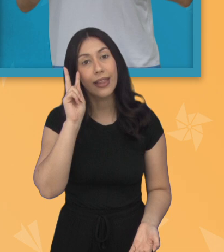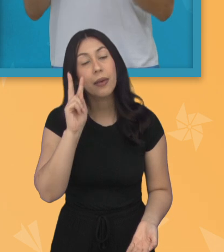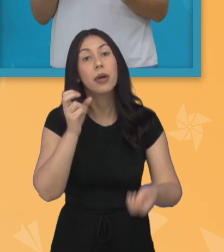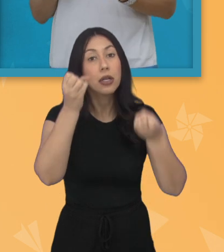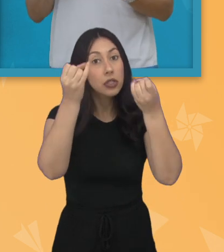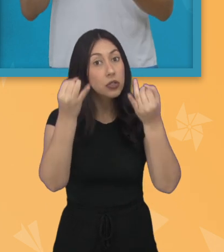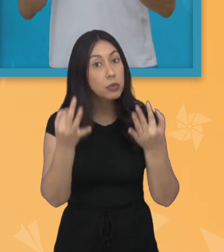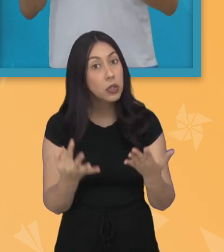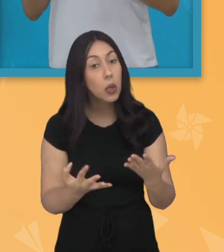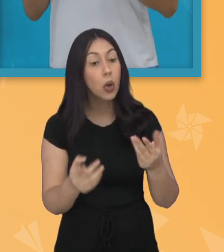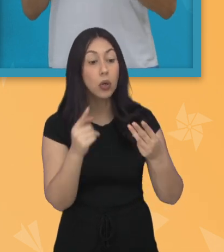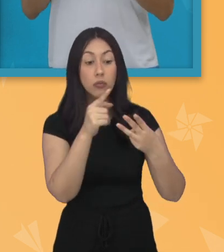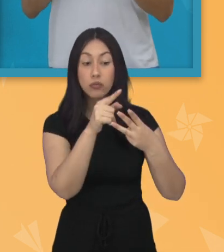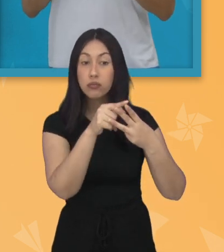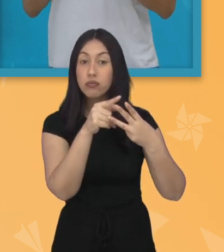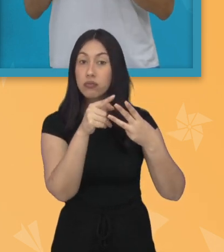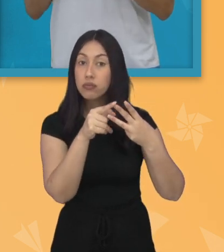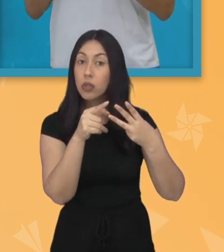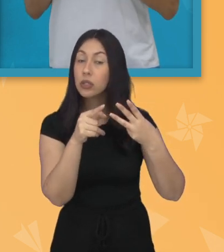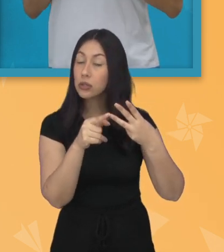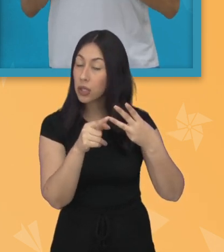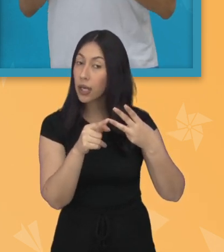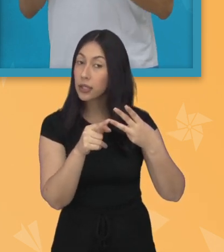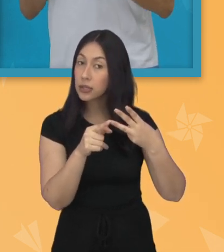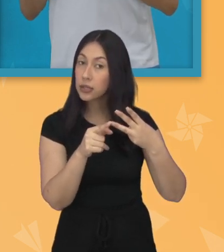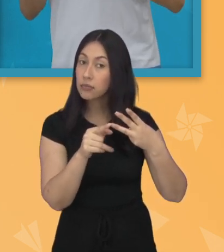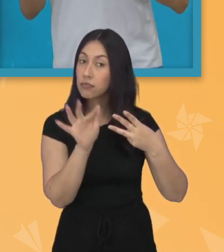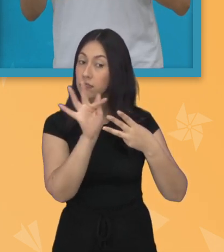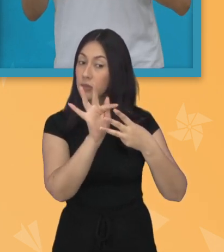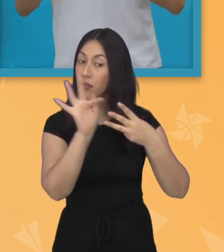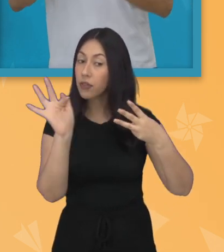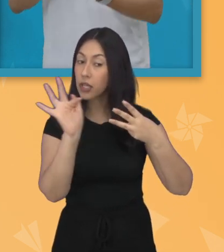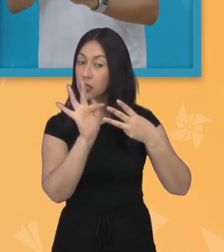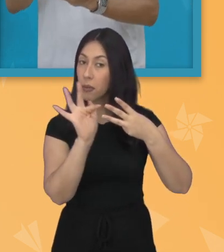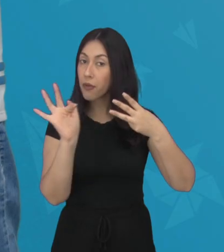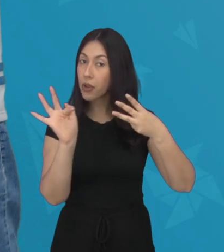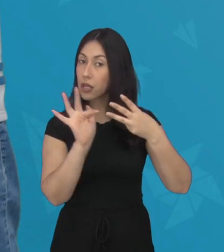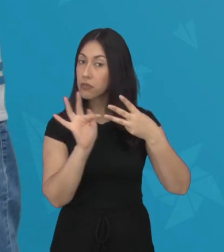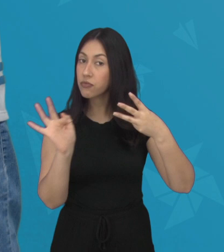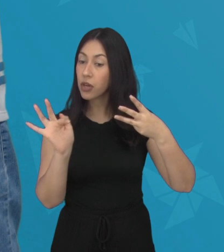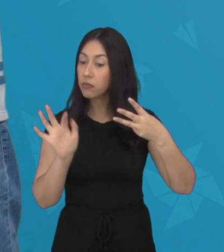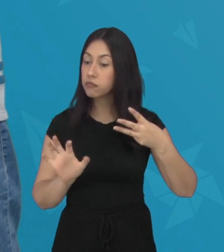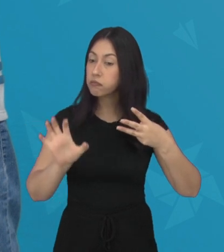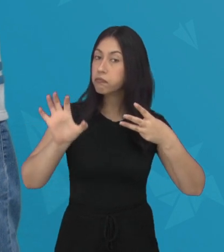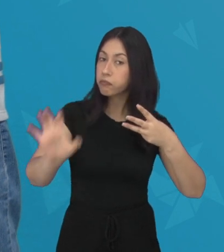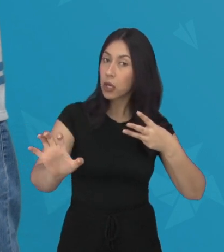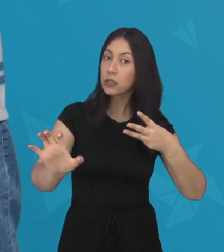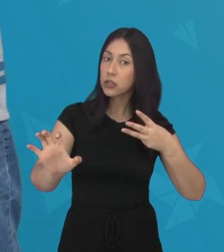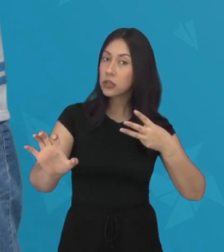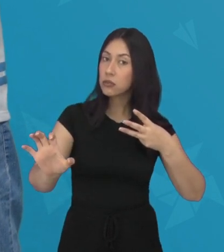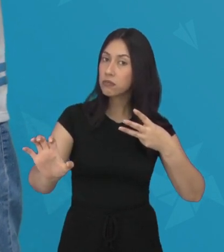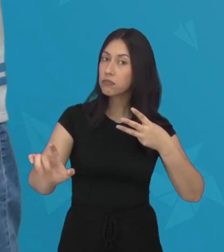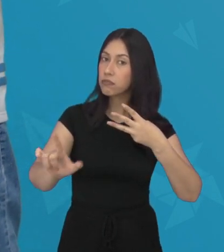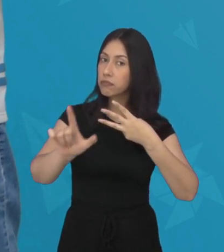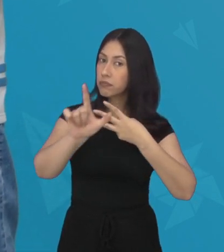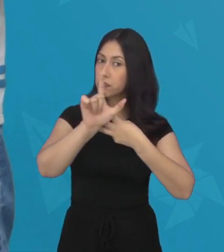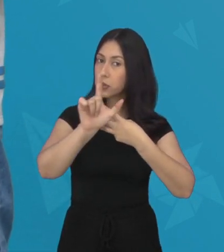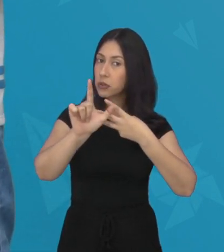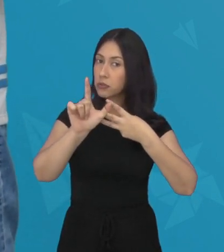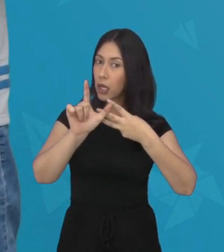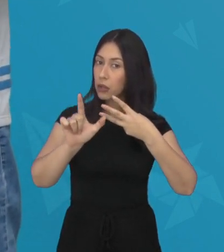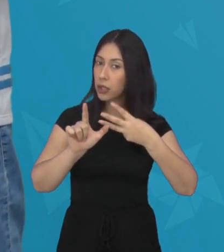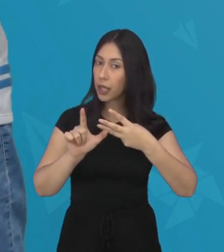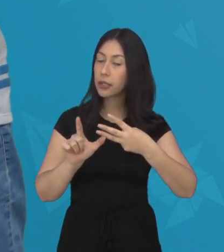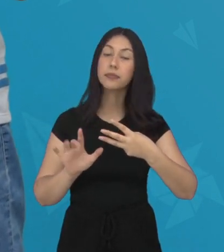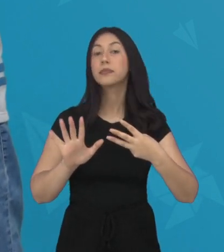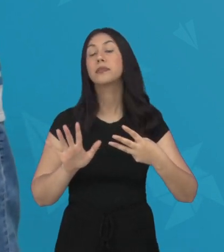Um pouco da questão do que cada cientista tem ali, né, um pouco de algumas palavras que podem definir, caracterizar cada uma das leis ponderais,